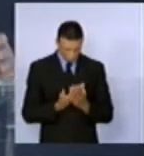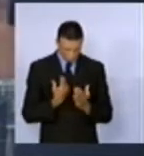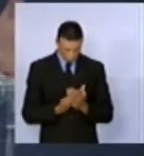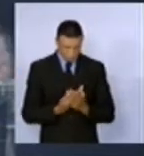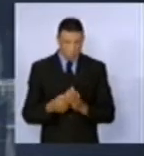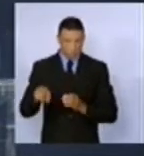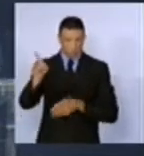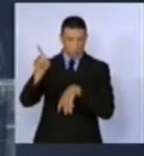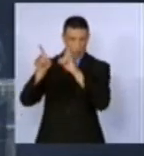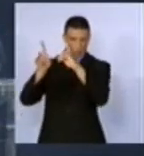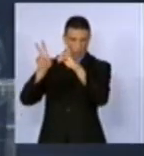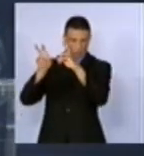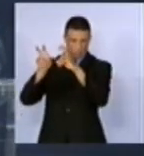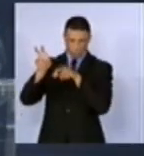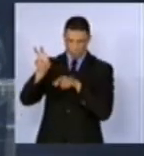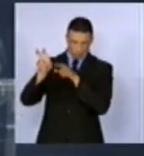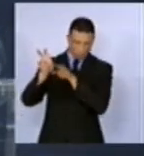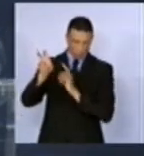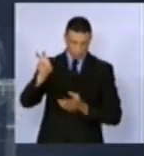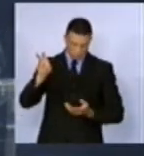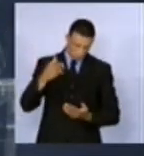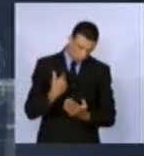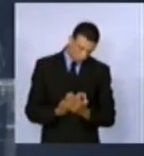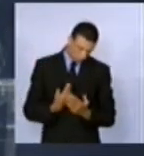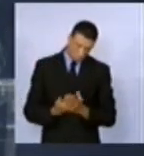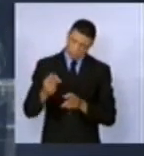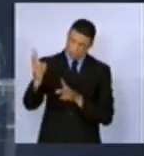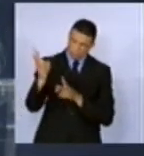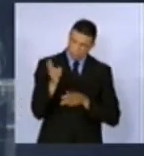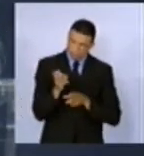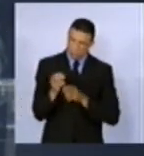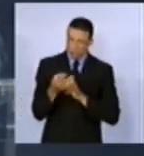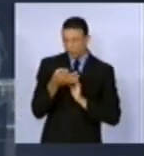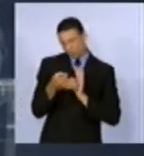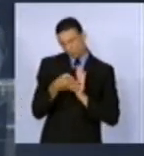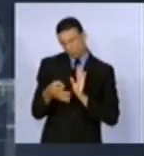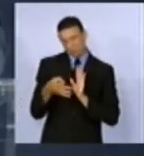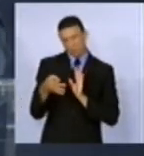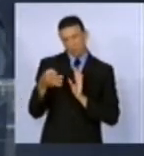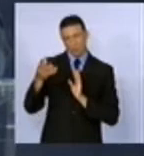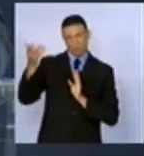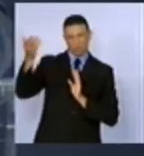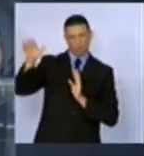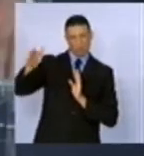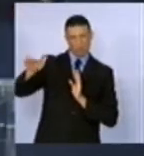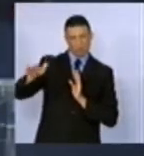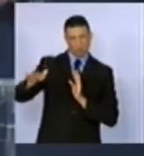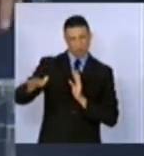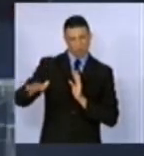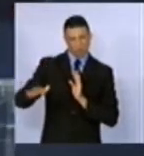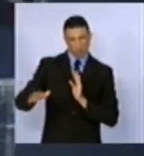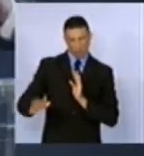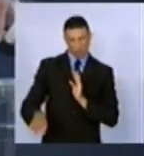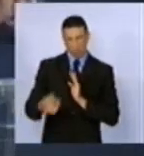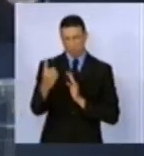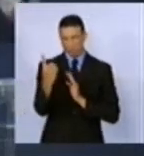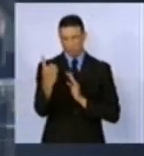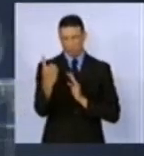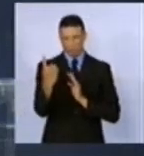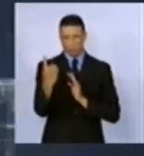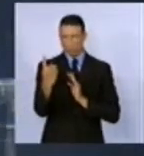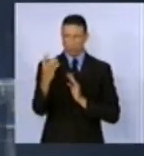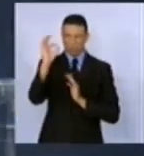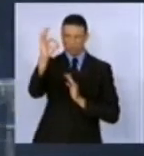desses dados terem o servados por puro acaso caiu muito ficou de uma chance e